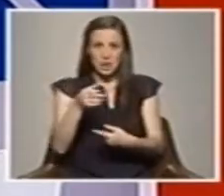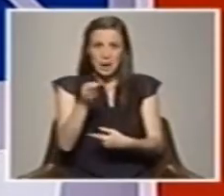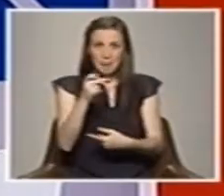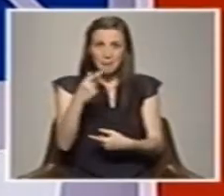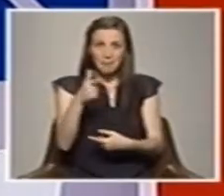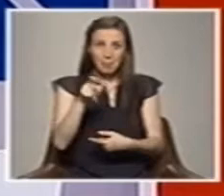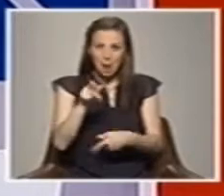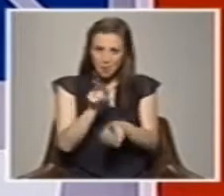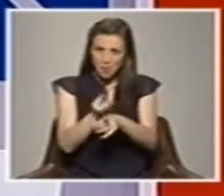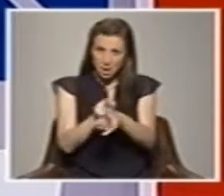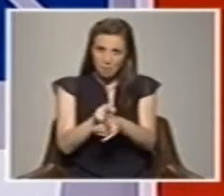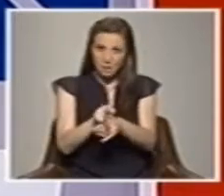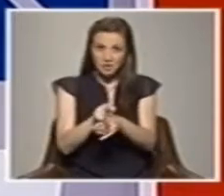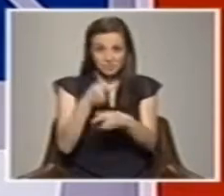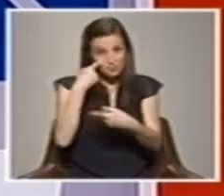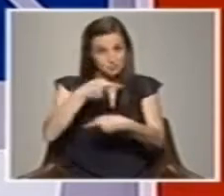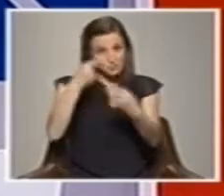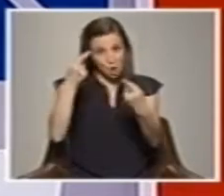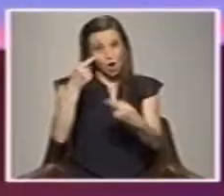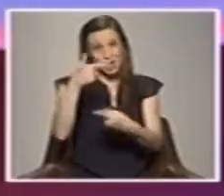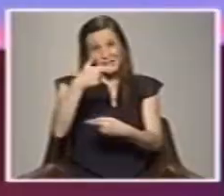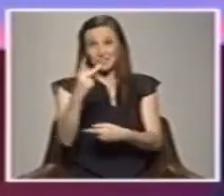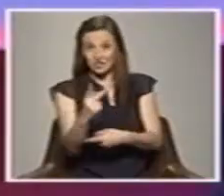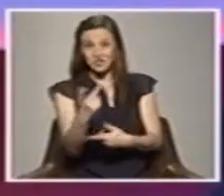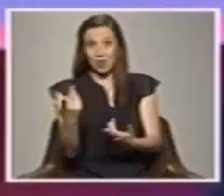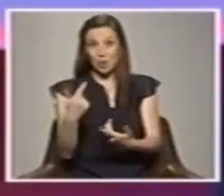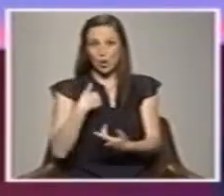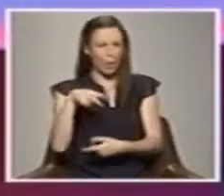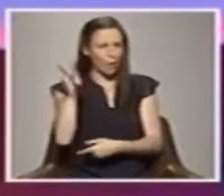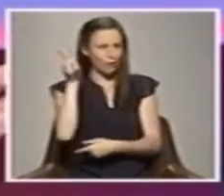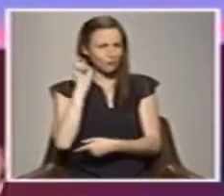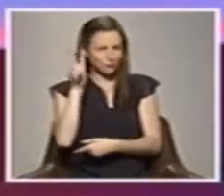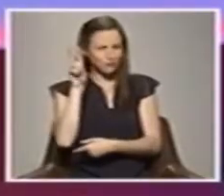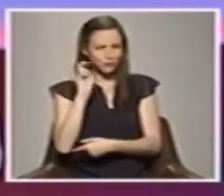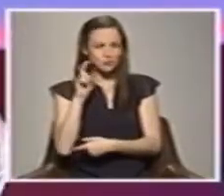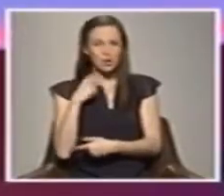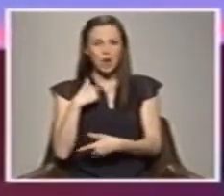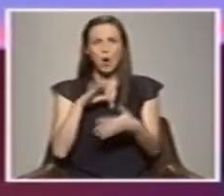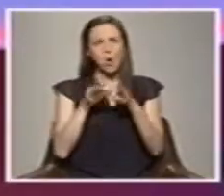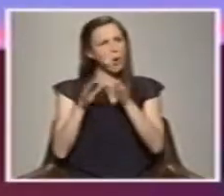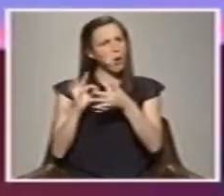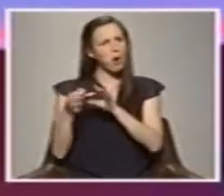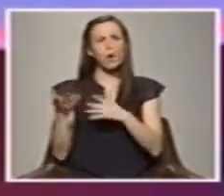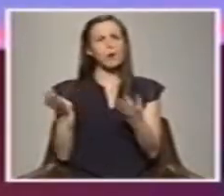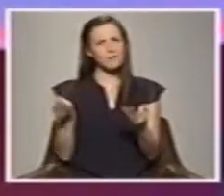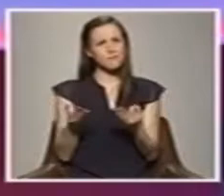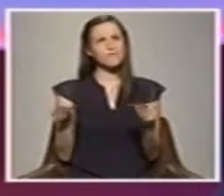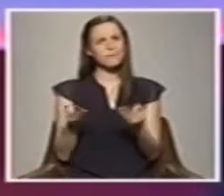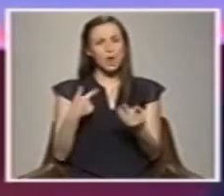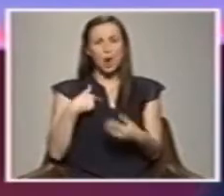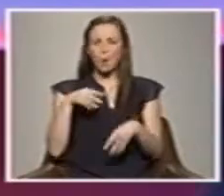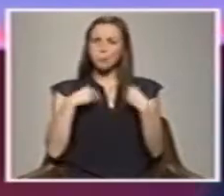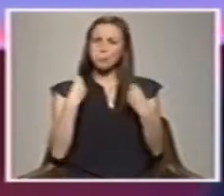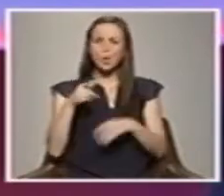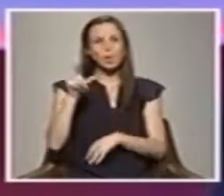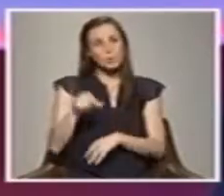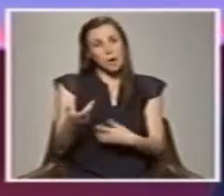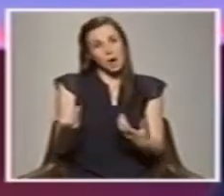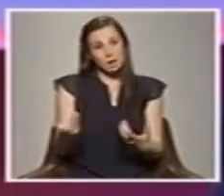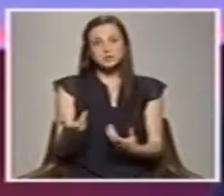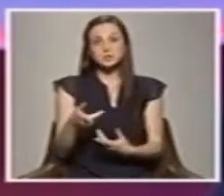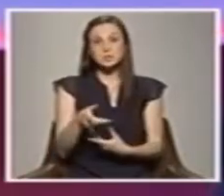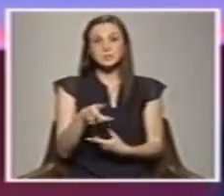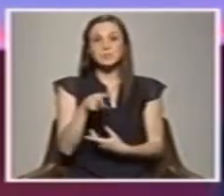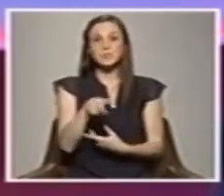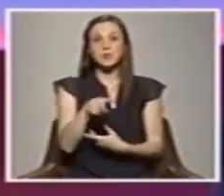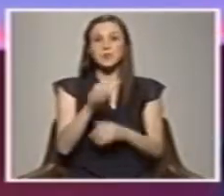acaba por se juntar. Tornou-se pública através da televisão. Precisamente. Num programa, eu ouvi-o, fazia-me todo o sentido, porque eu também já tinha essa preocupação, e como eu... Portanto, a